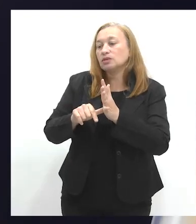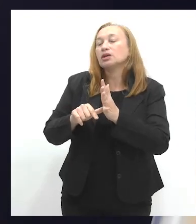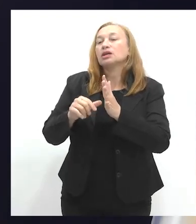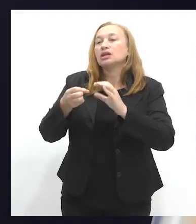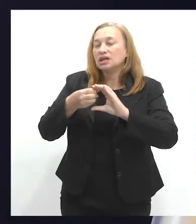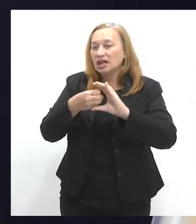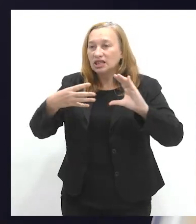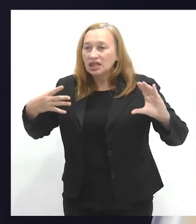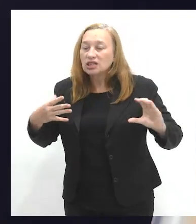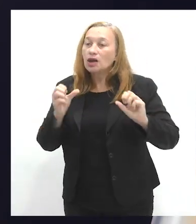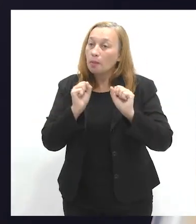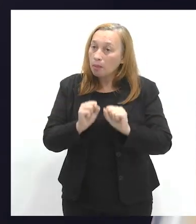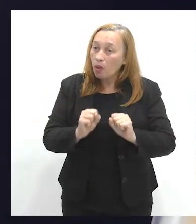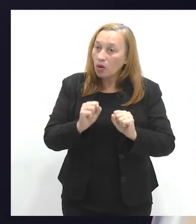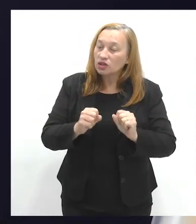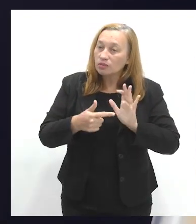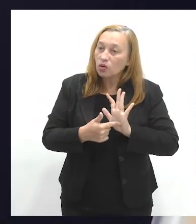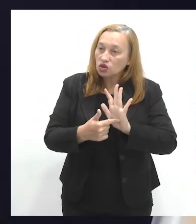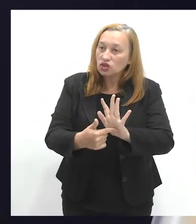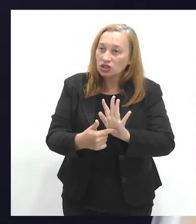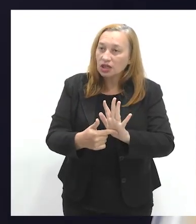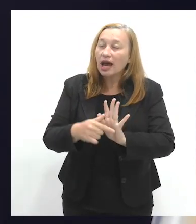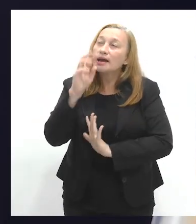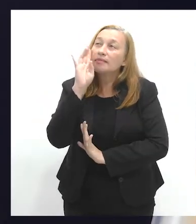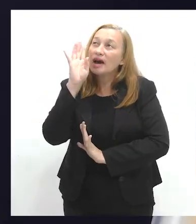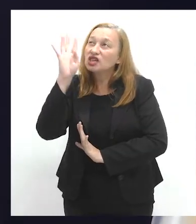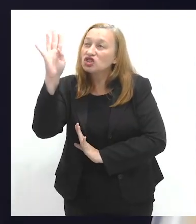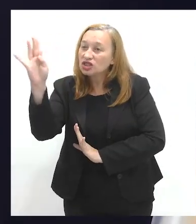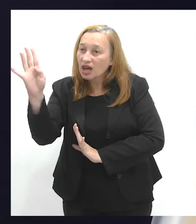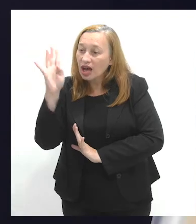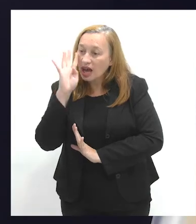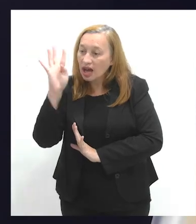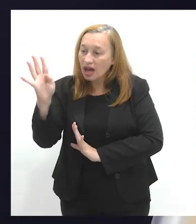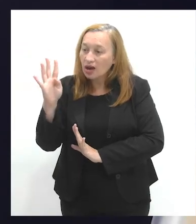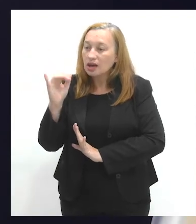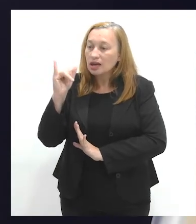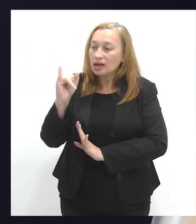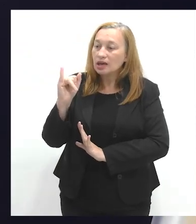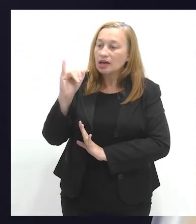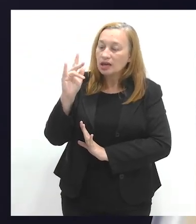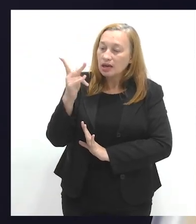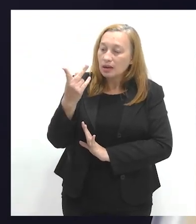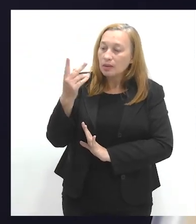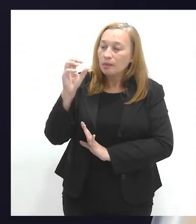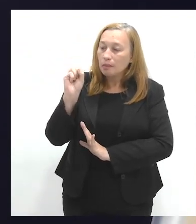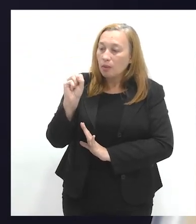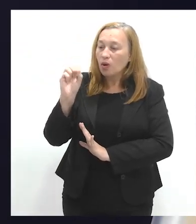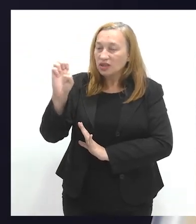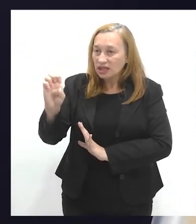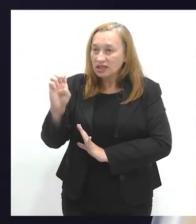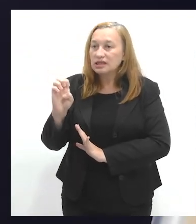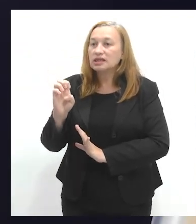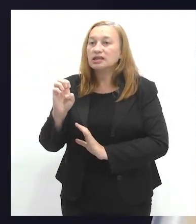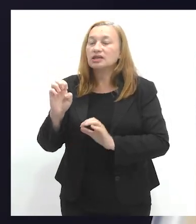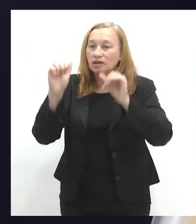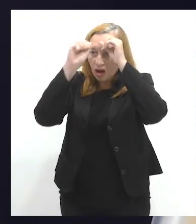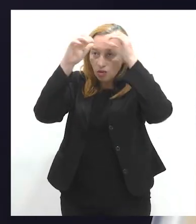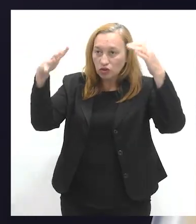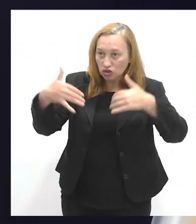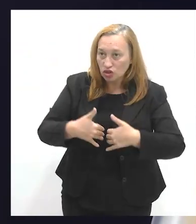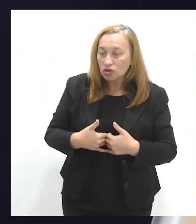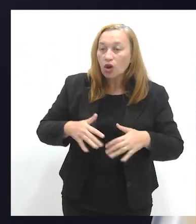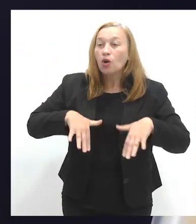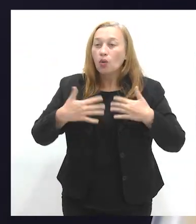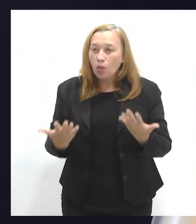que possam levar a gente a imaginar, a criar uma hipótese que seja o autismo, a gente vai investigar a fundo, porque quanto antes